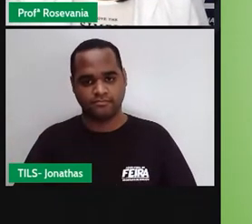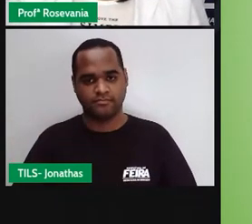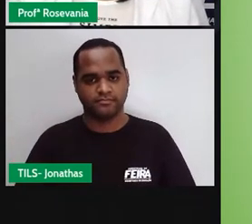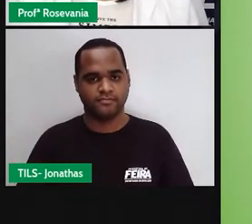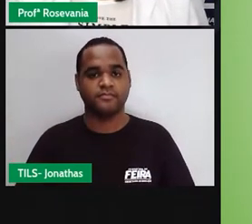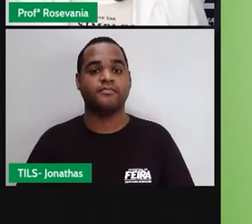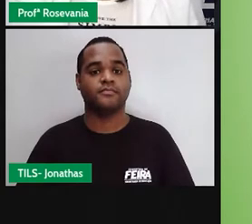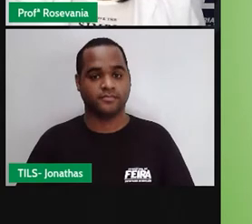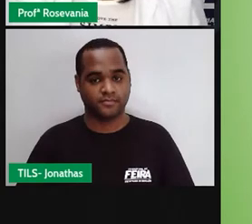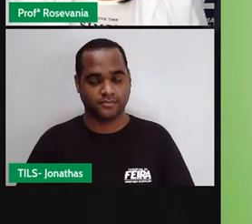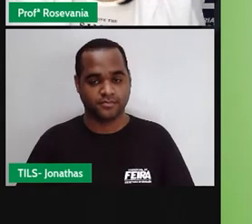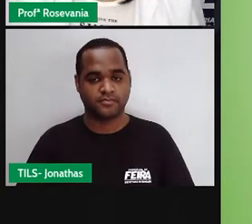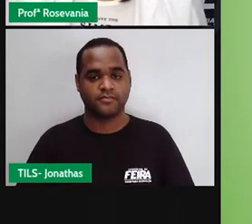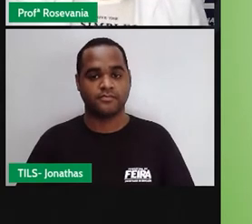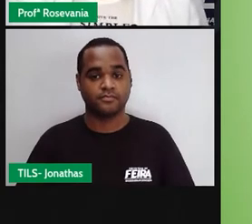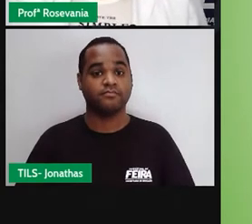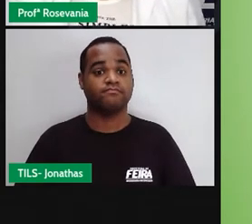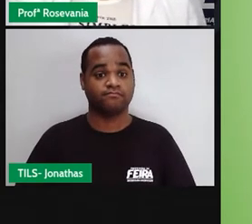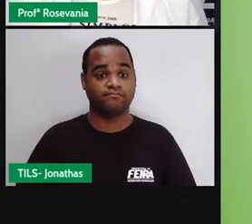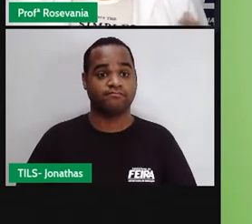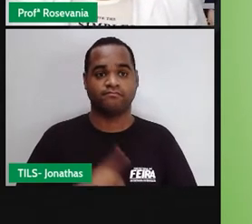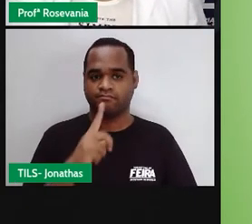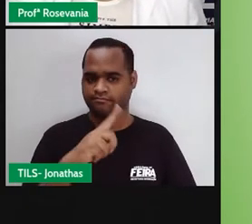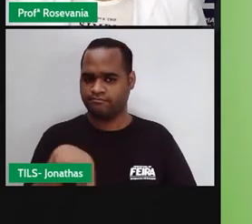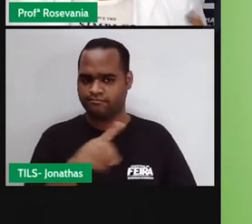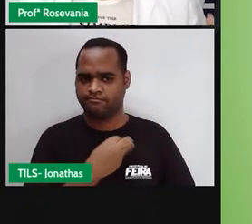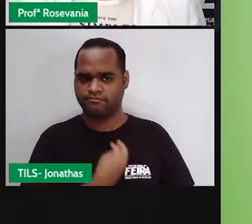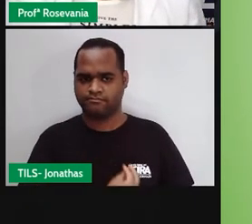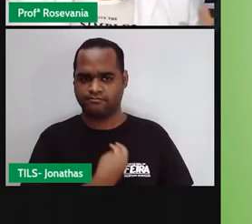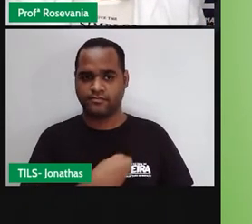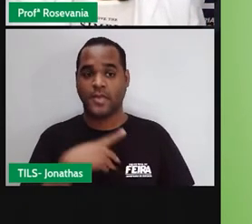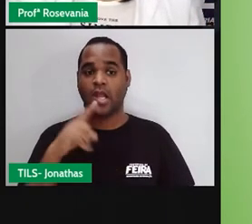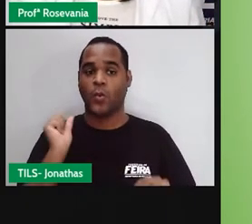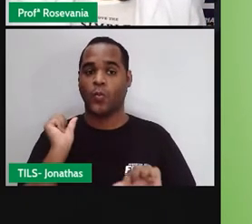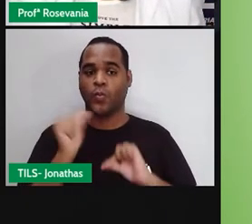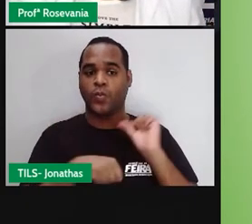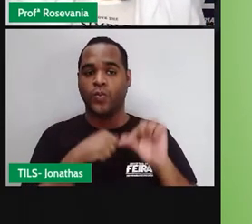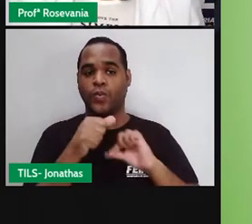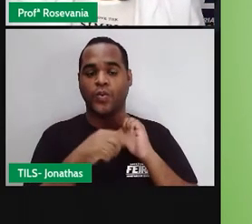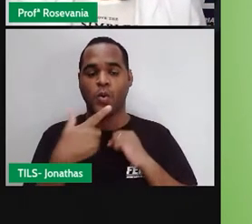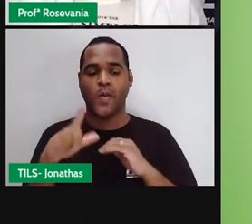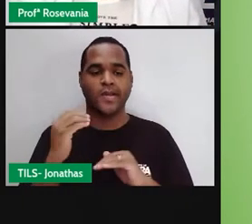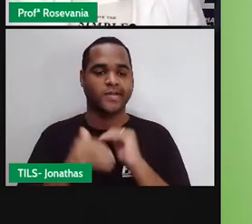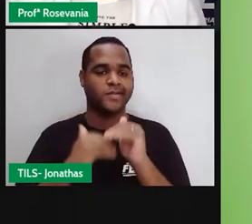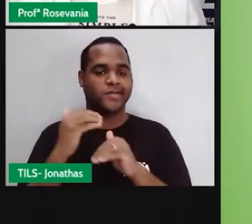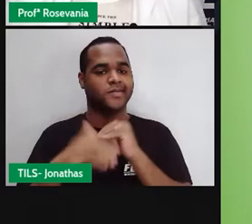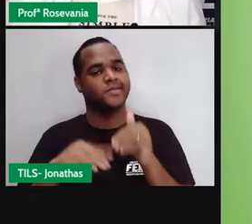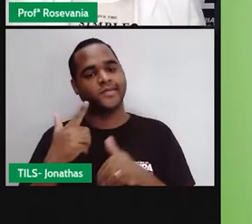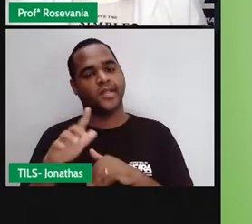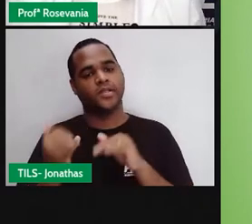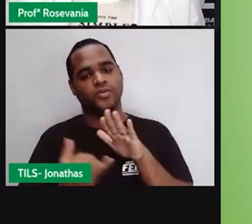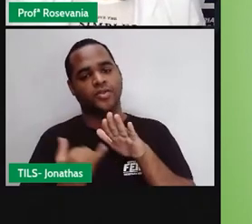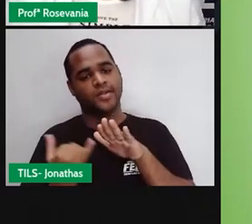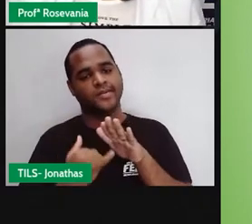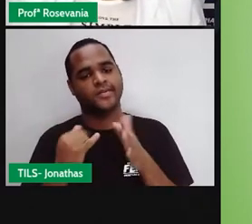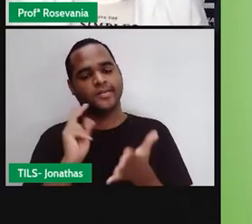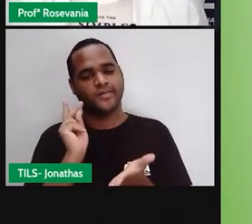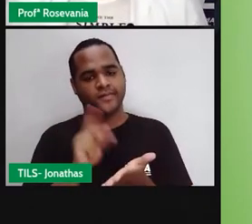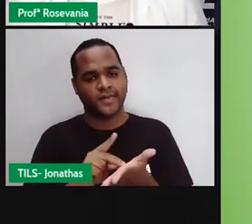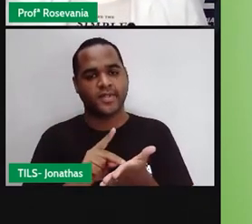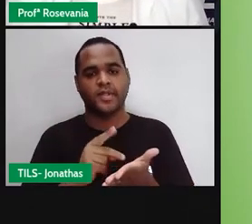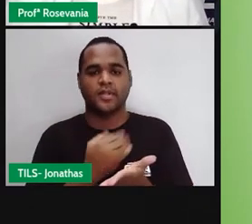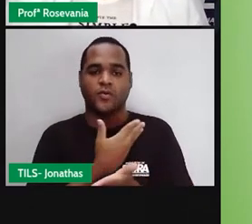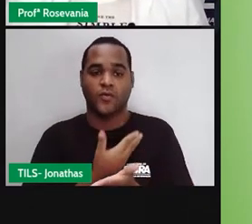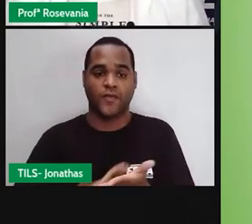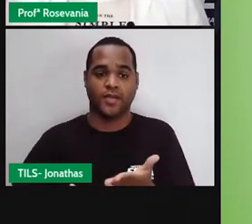o que acontece? Para a gente mesmo, só começou mesmo a mudar, a pensar no processo de industrialização, já no segundo governo,